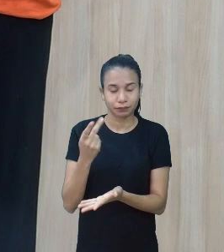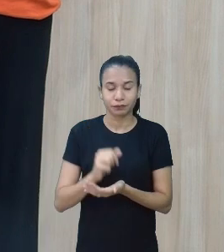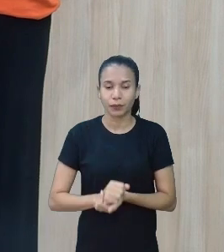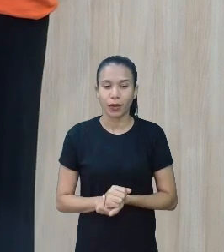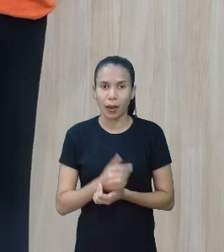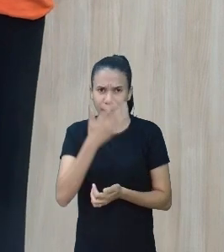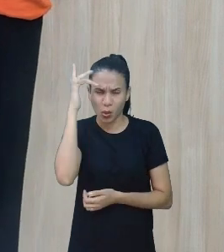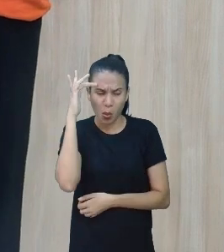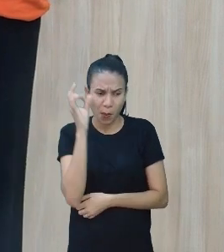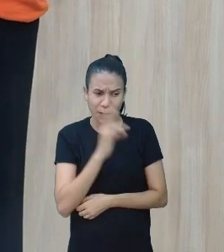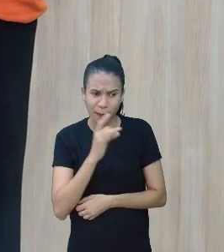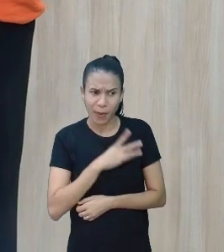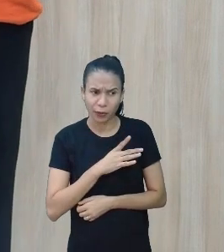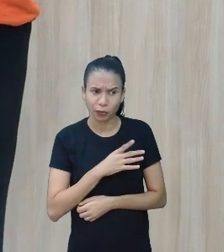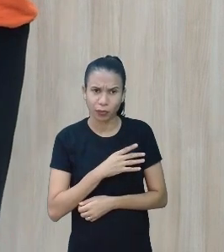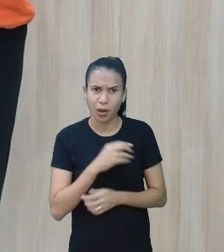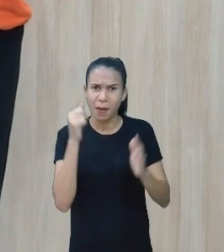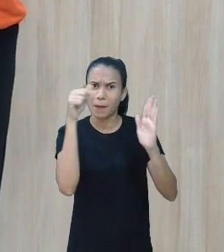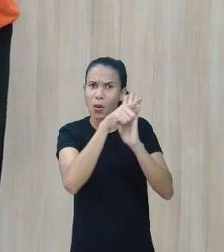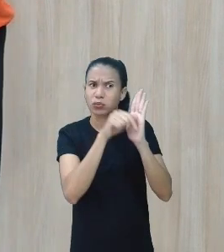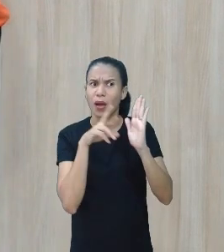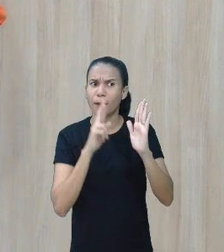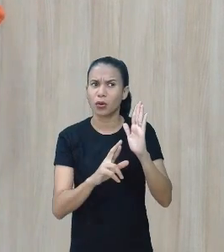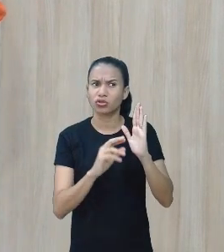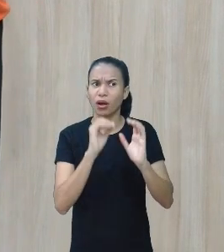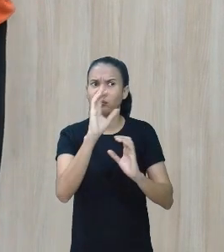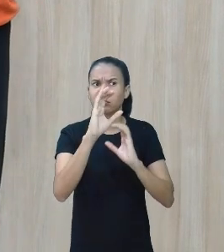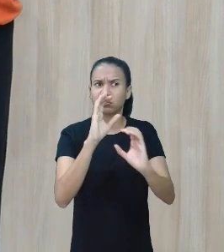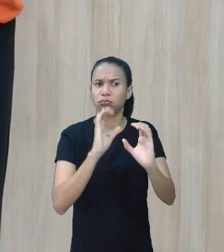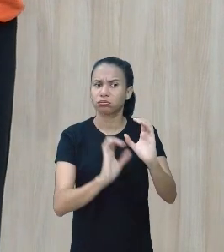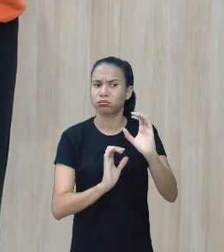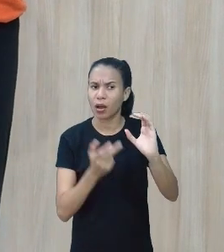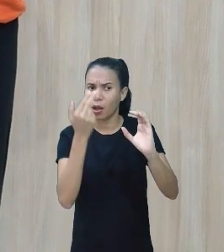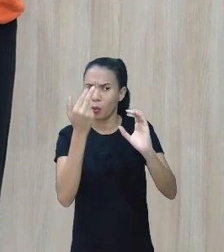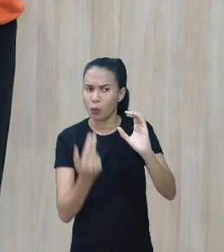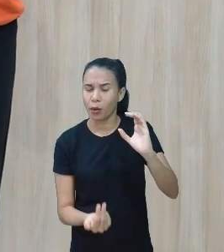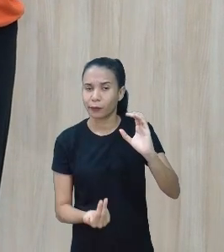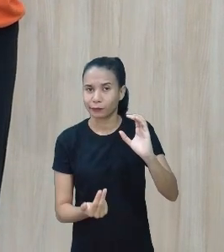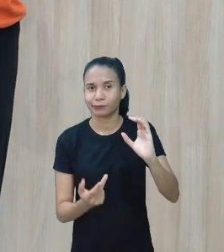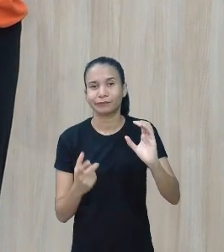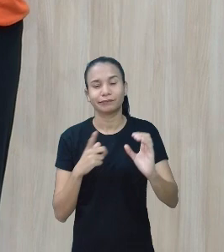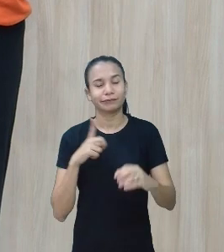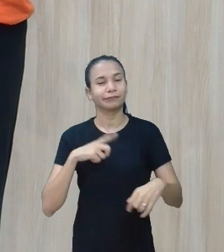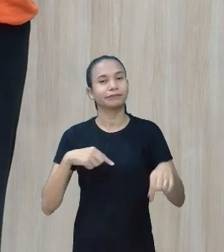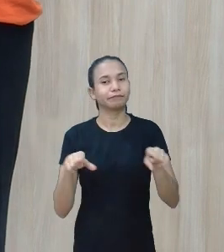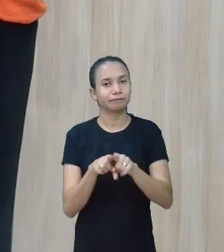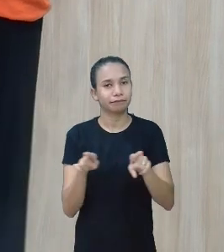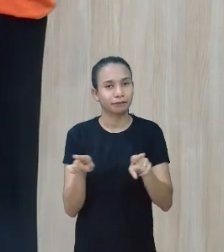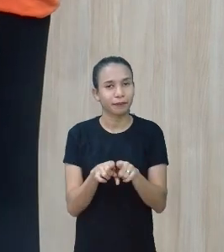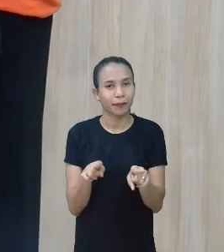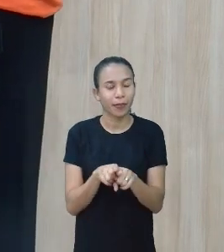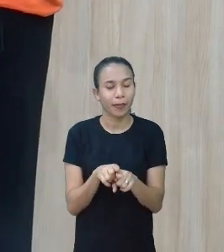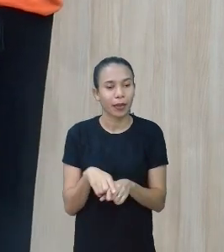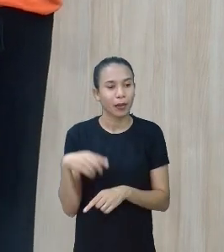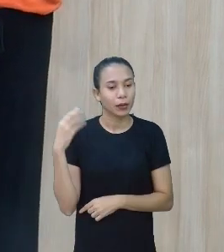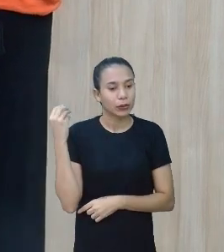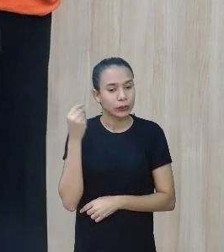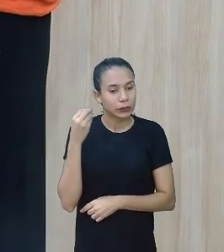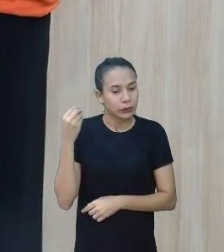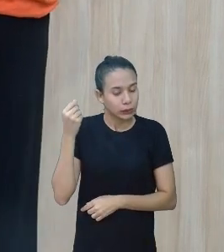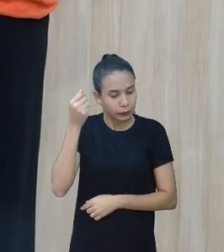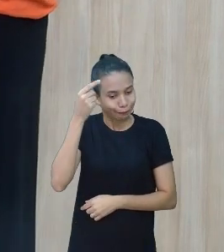você fica com medo de muitas questões terem a mesma alternativa. Vocês têm, às vezes, aquele receio, aquele